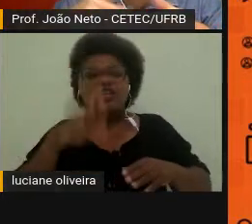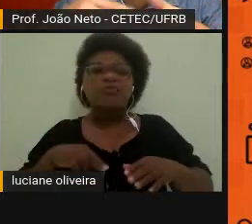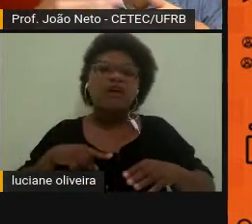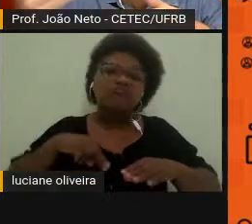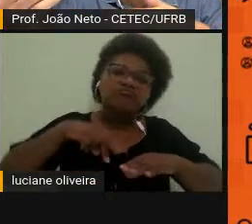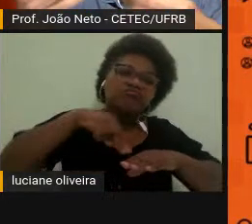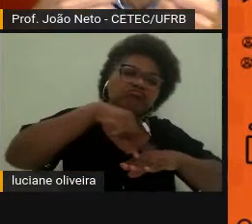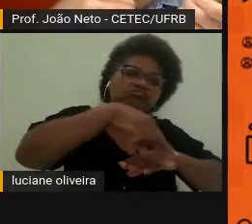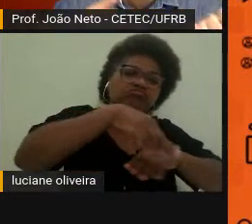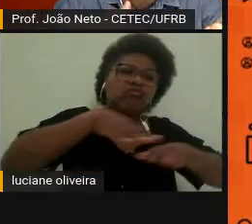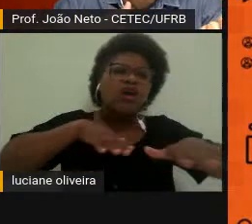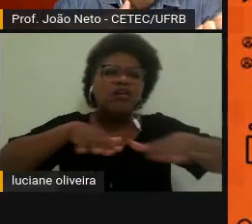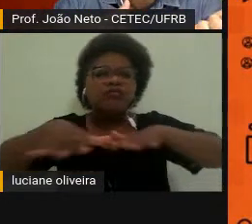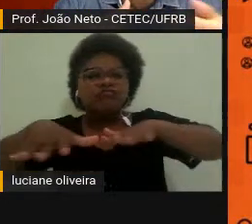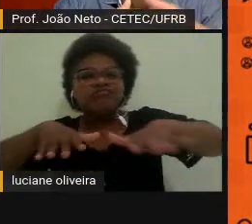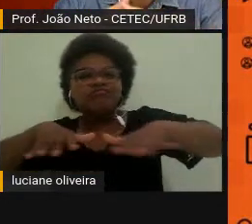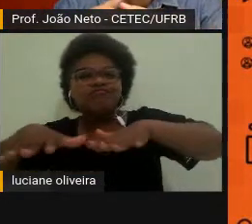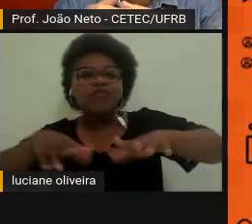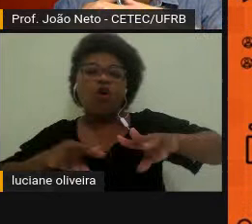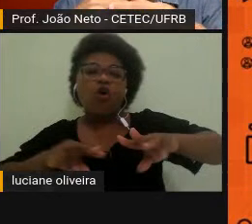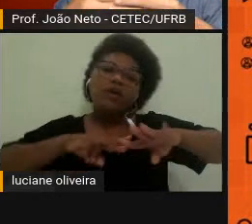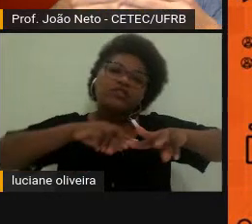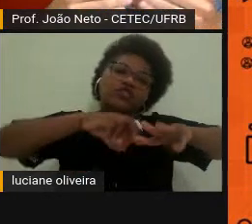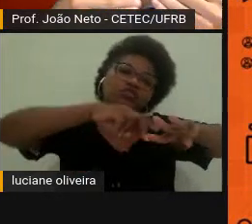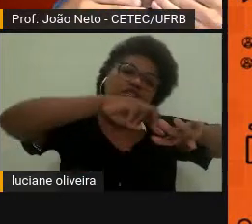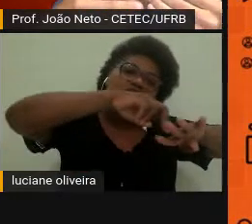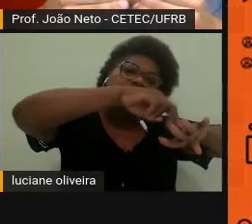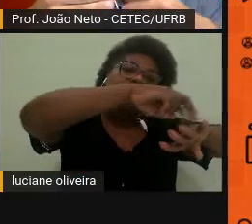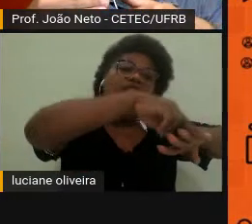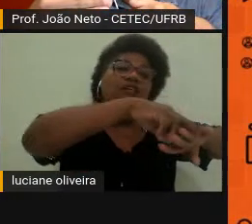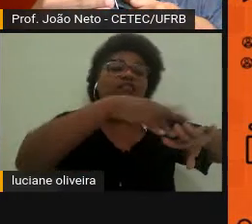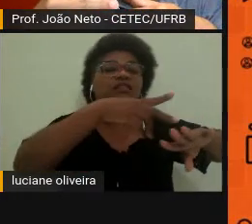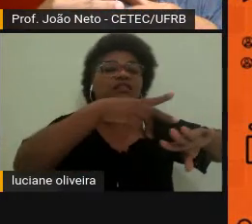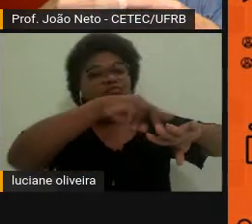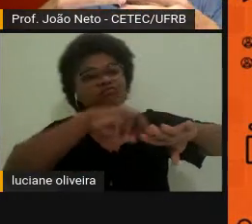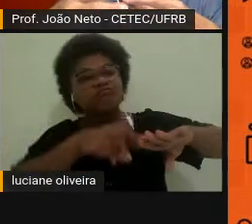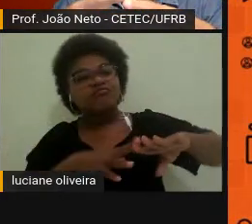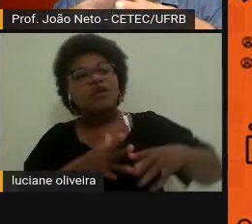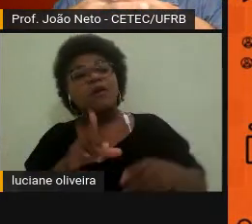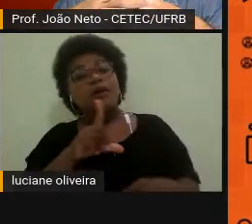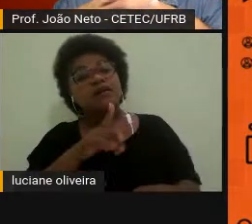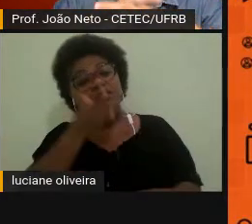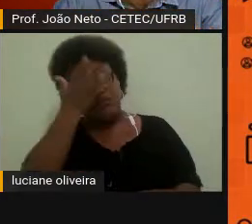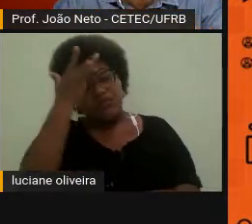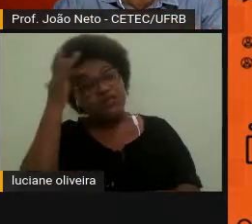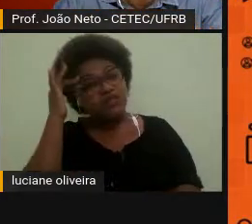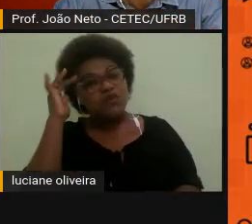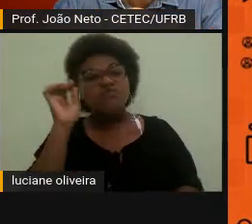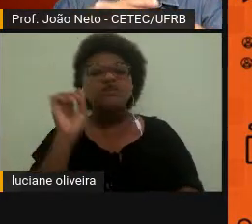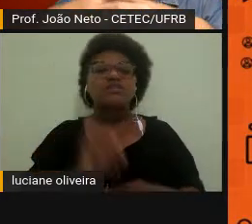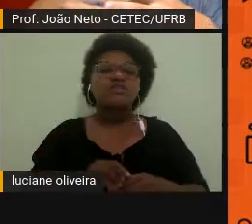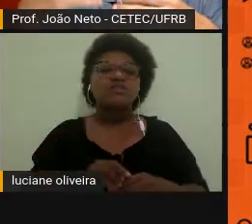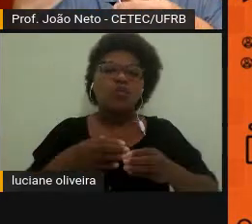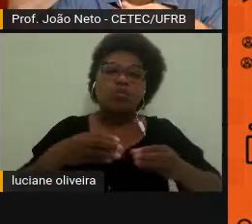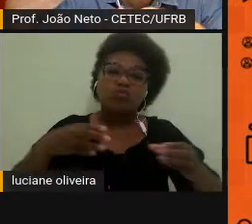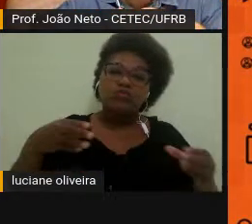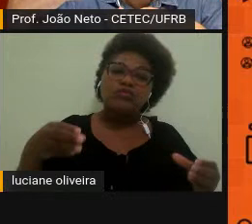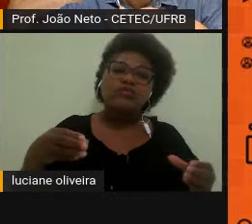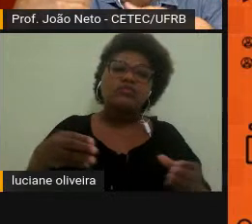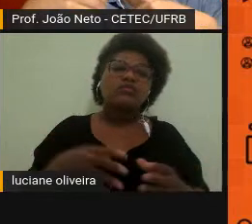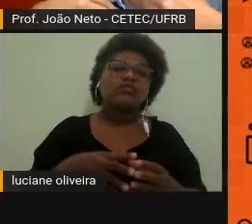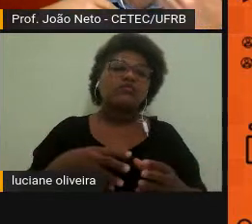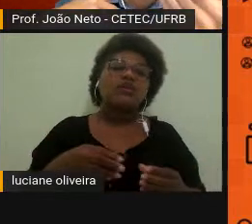e ele vai precisar de um elevador por exemplo a pessoas idosas tem a questão da mobilidade também